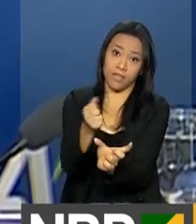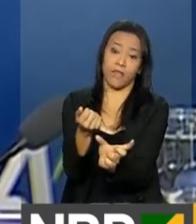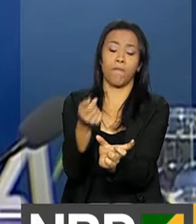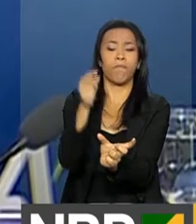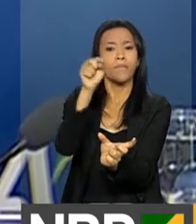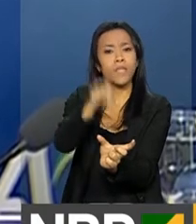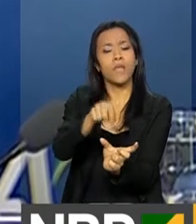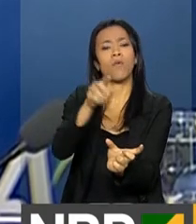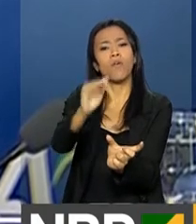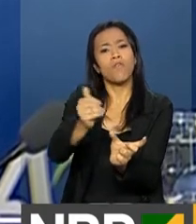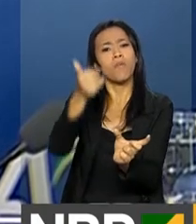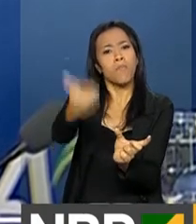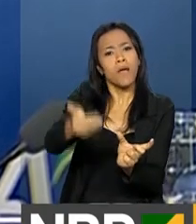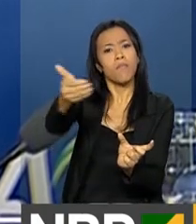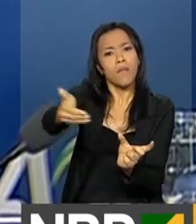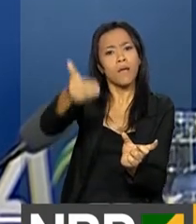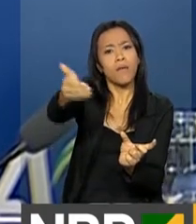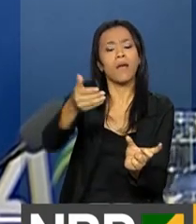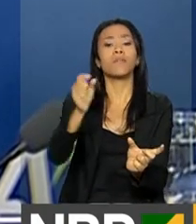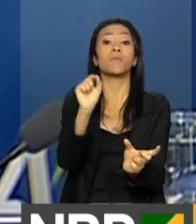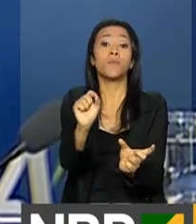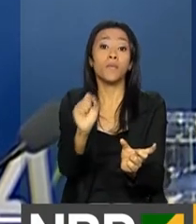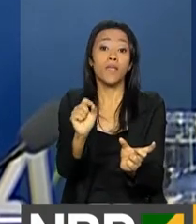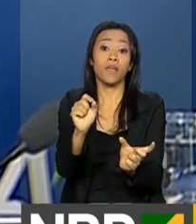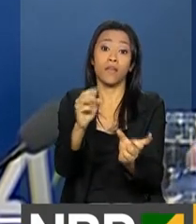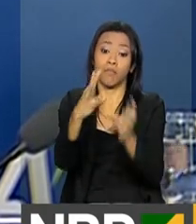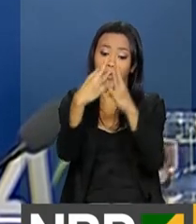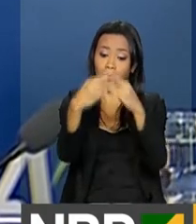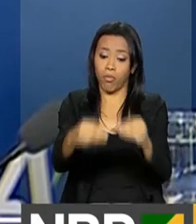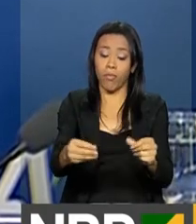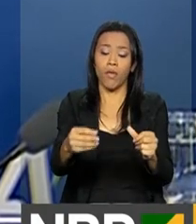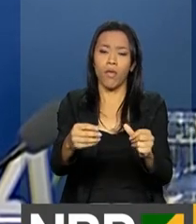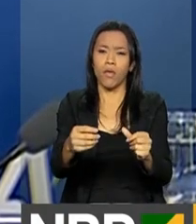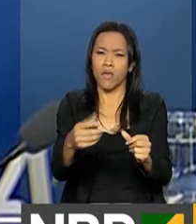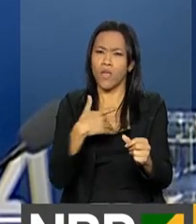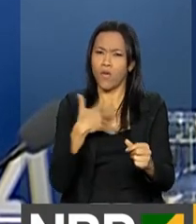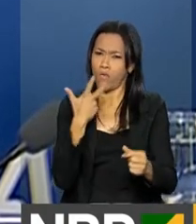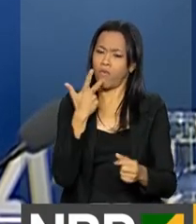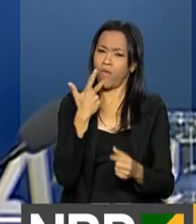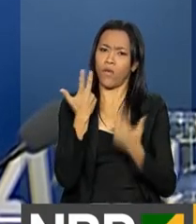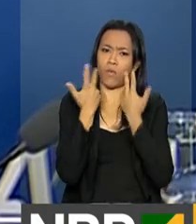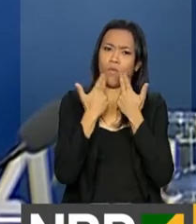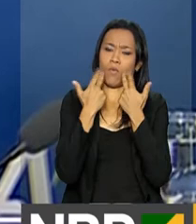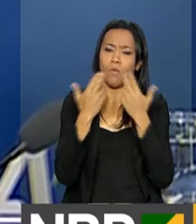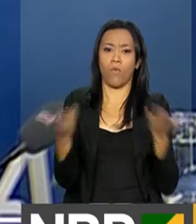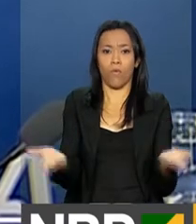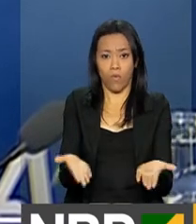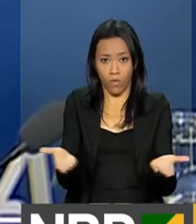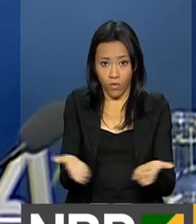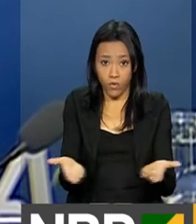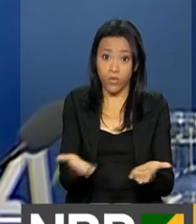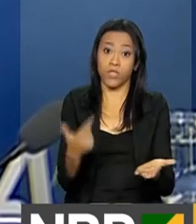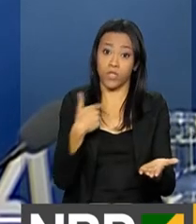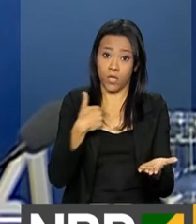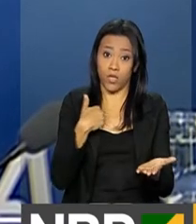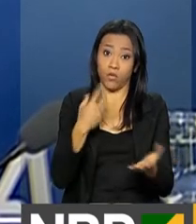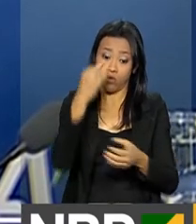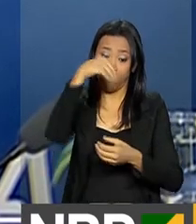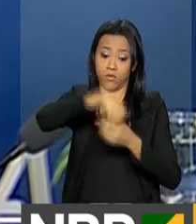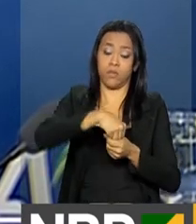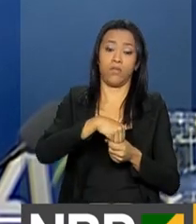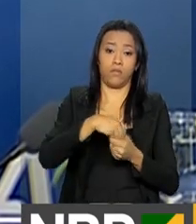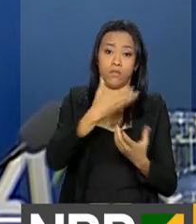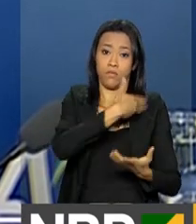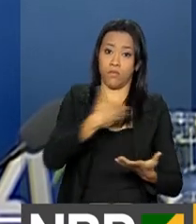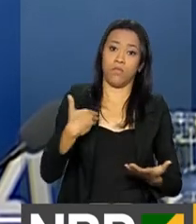foi esmaecendo cada vez mais, até praticamente destruí-la, porque eu digo isso com muita tranquilidade, porque hoje eu presido a União Federal. Mas, ao